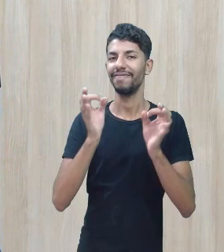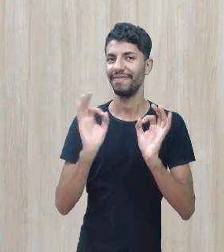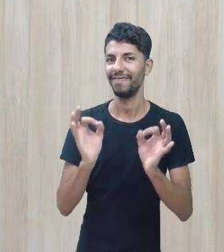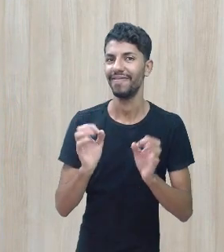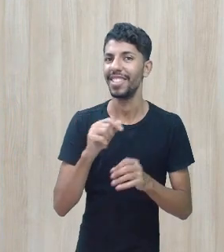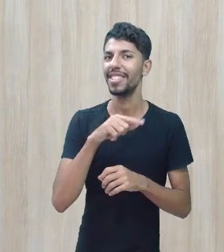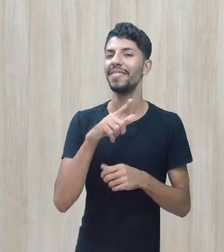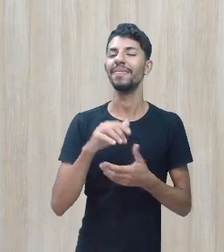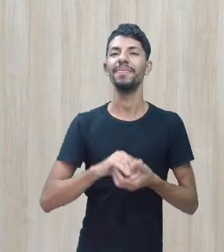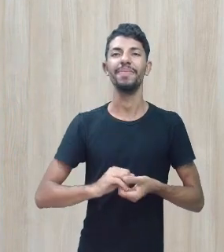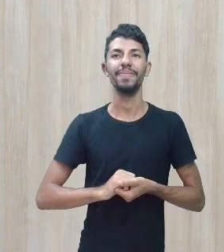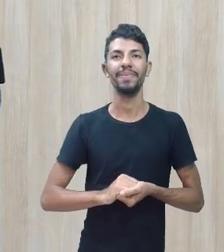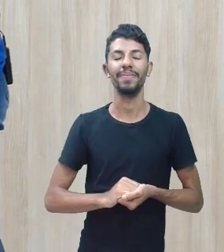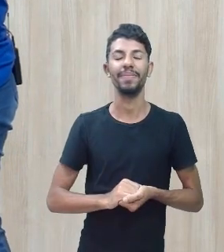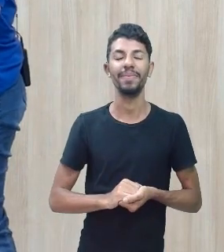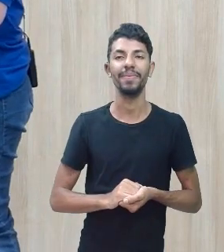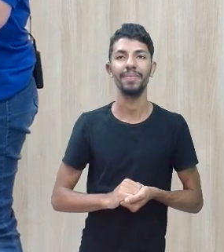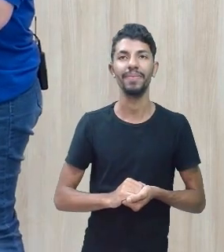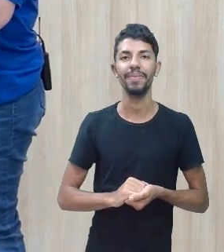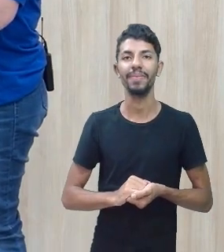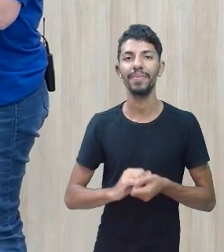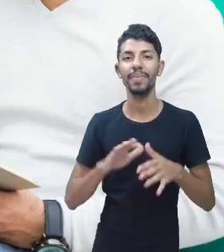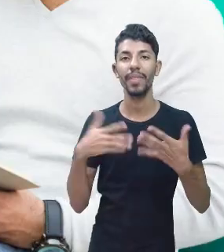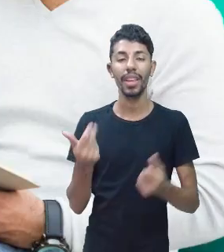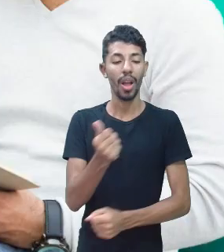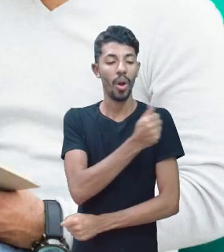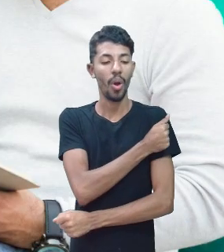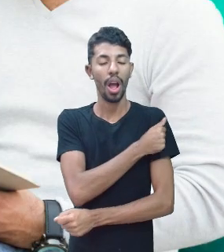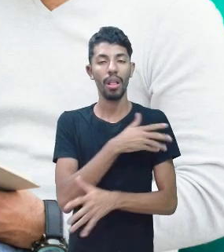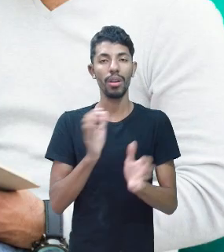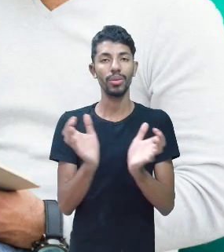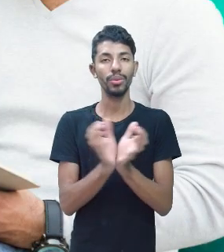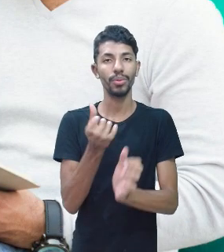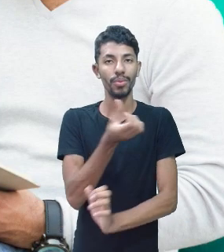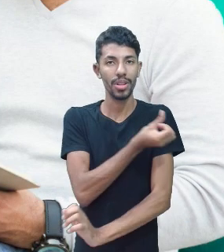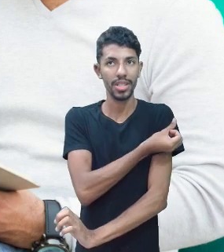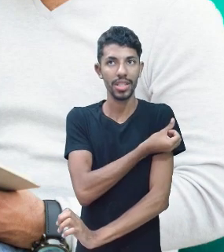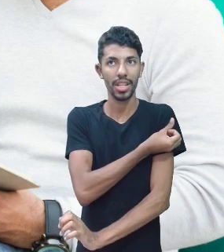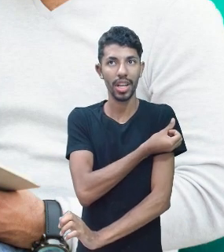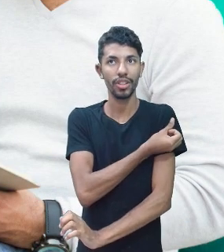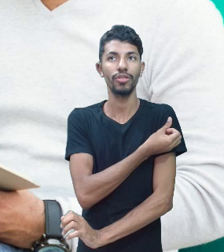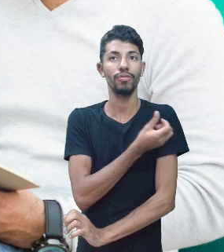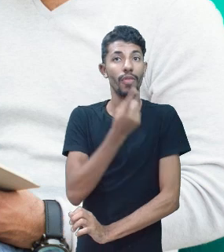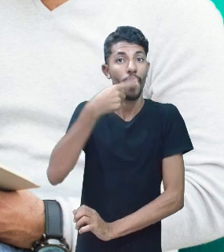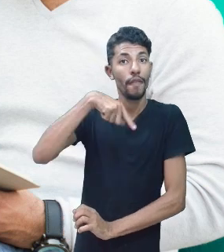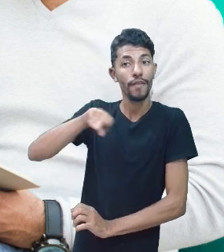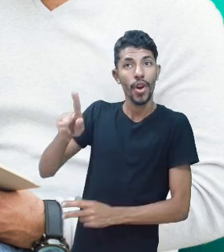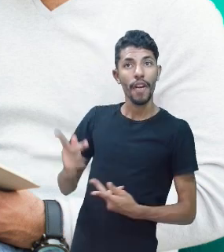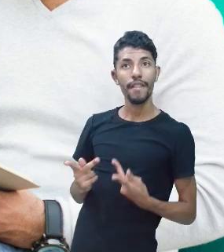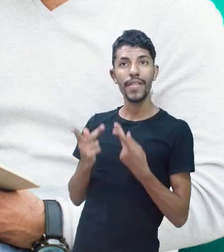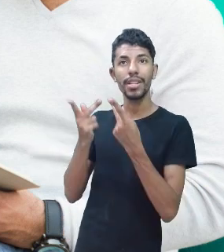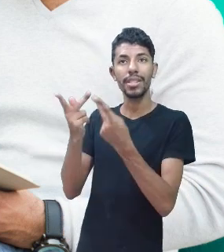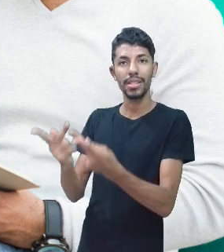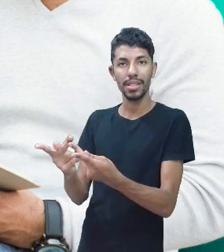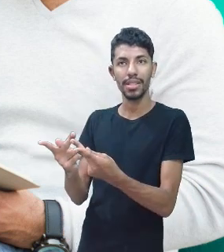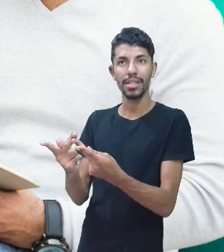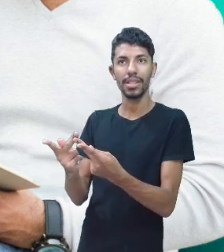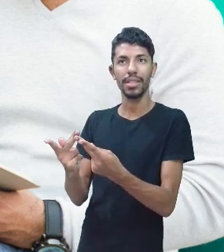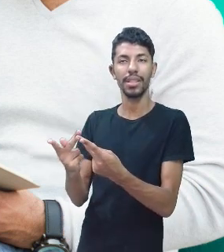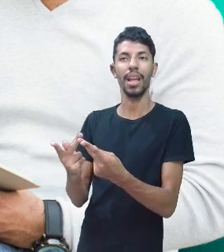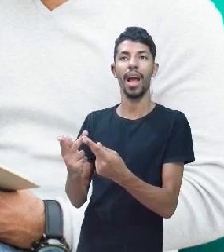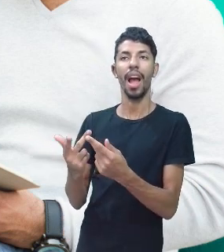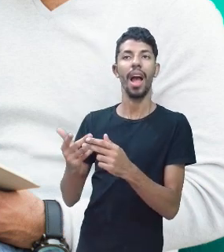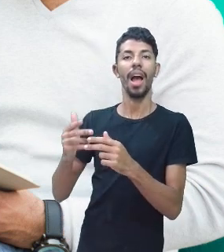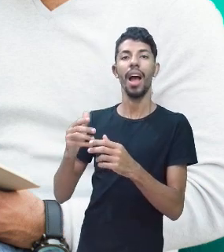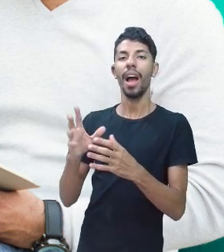tá? Então, os alunos e alunas do 6º ano foram visitar a Bienal do Livro no Centro